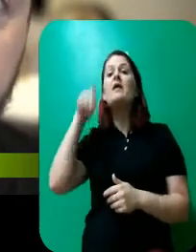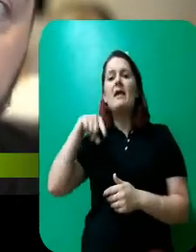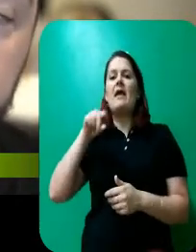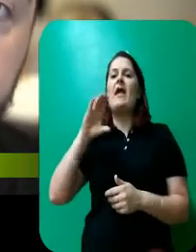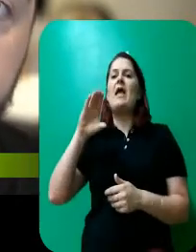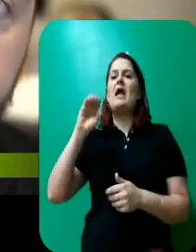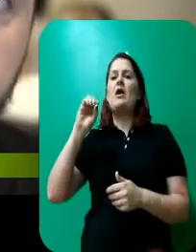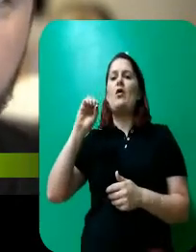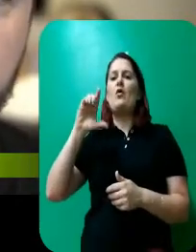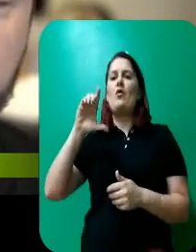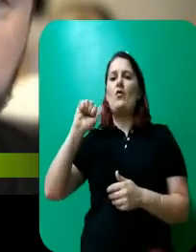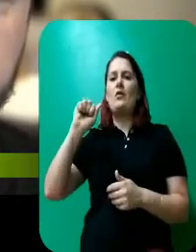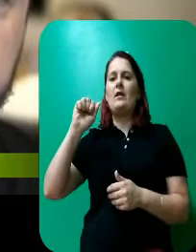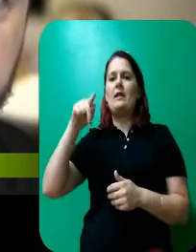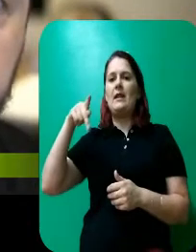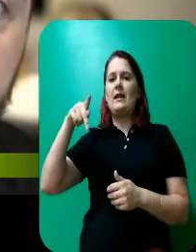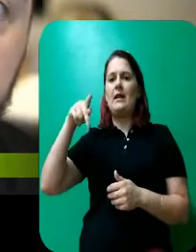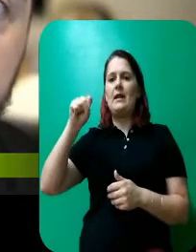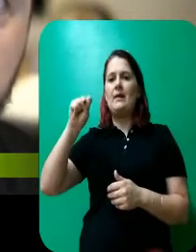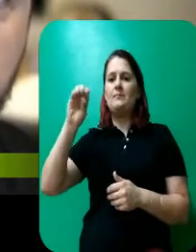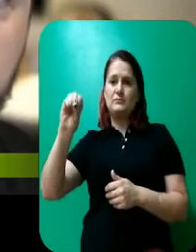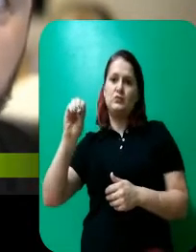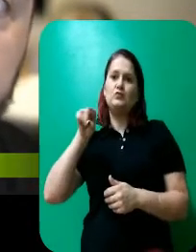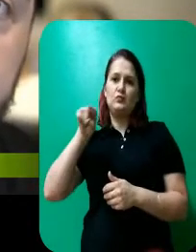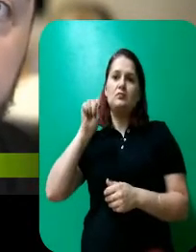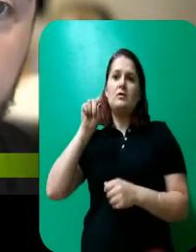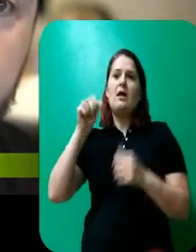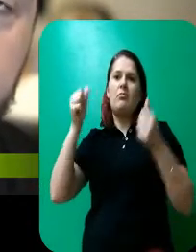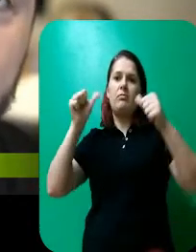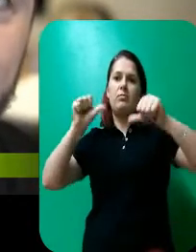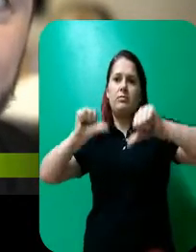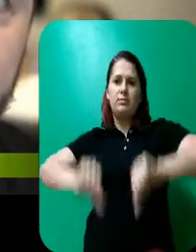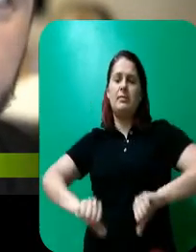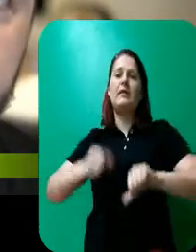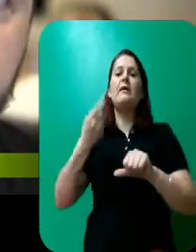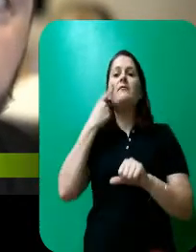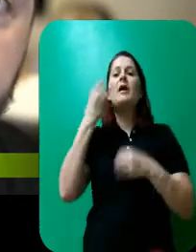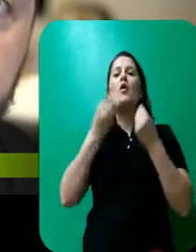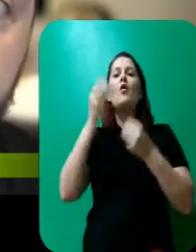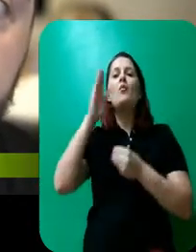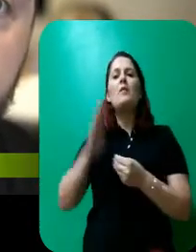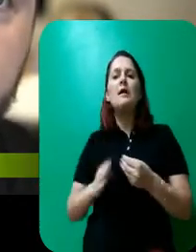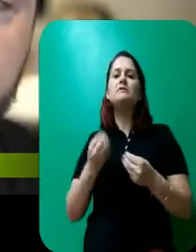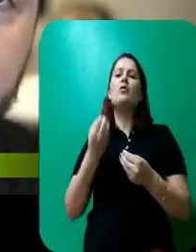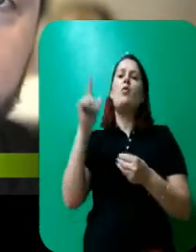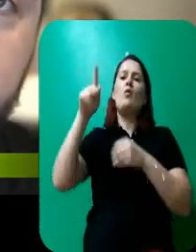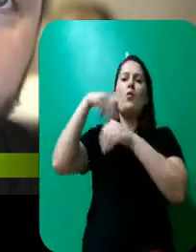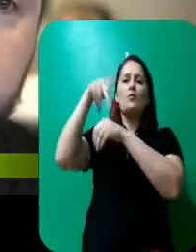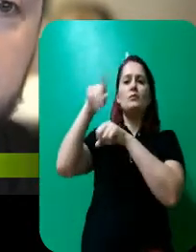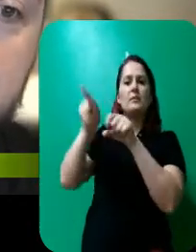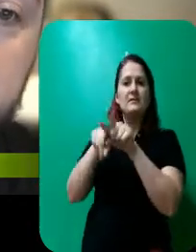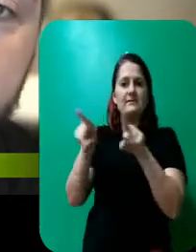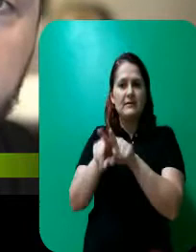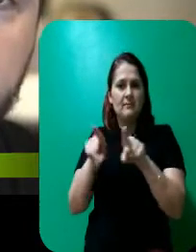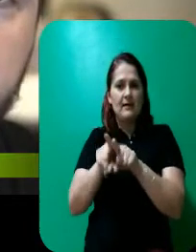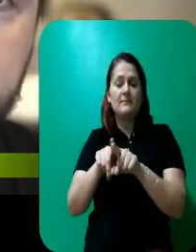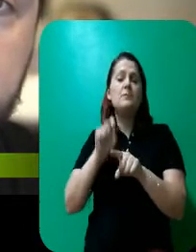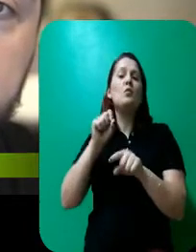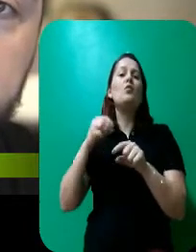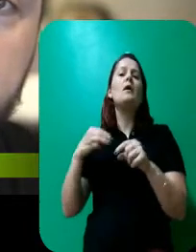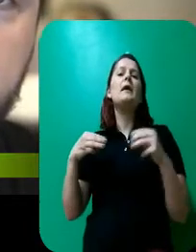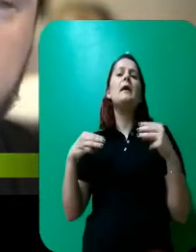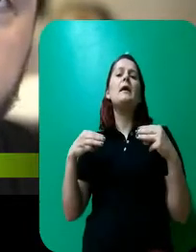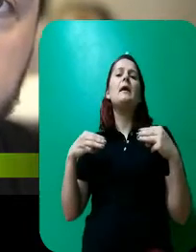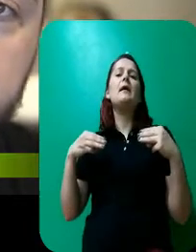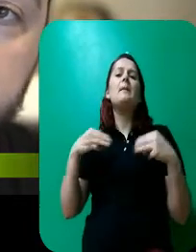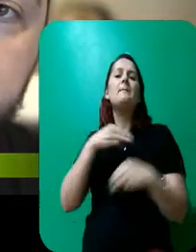e aqui inclusive, e o que a gente pode esperar acontecer com base nesse tipo de anúncio do ministro. O que isso quer dizer que eles estão sabendo,